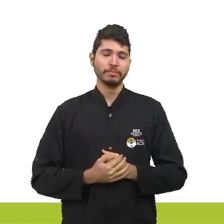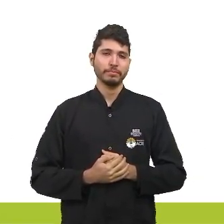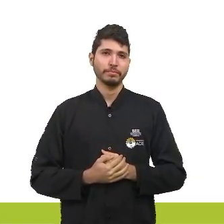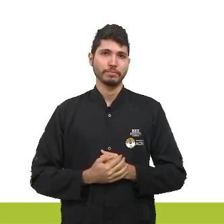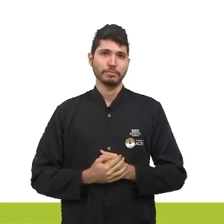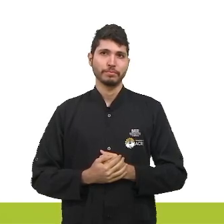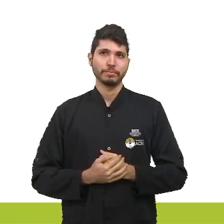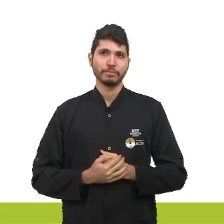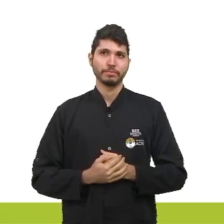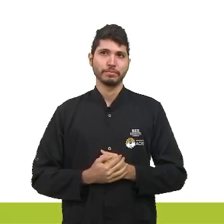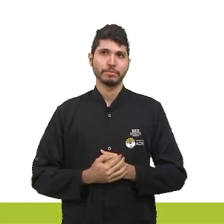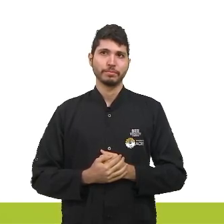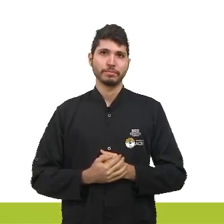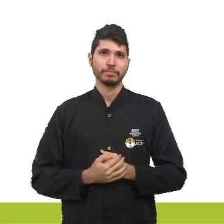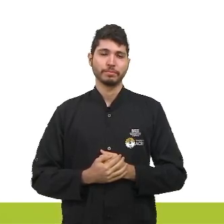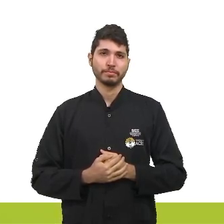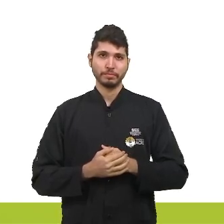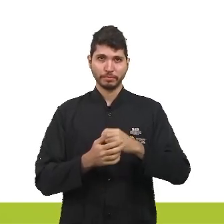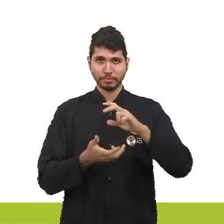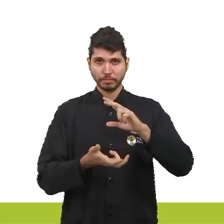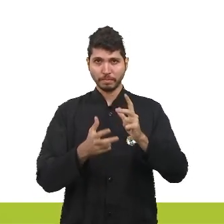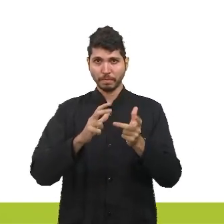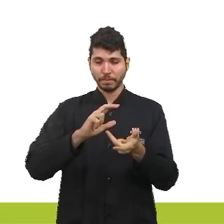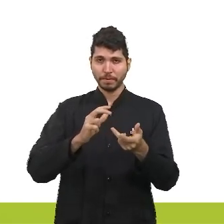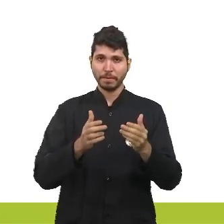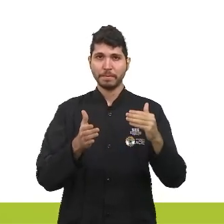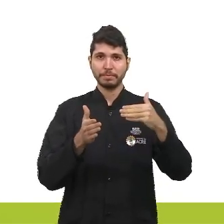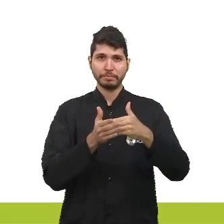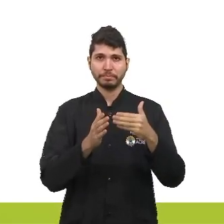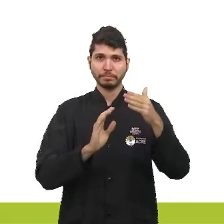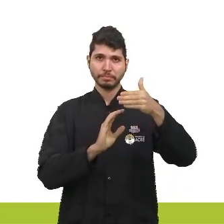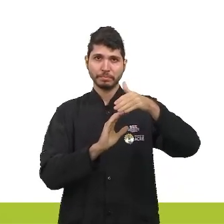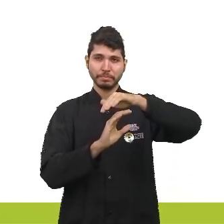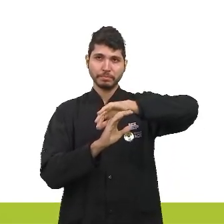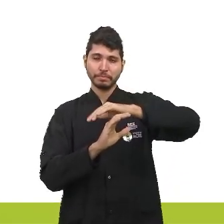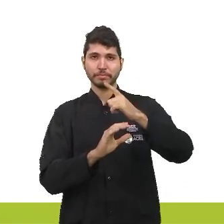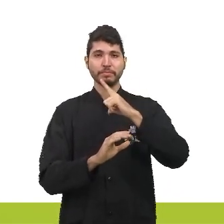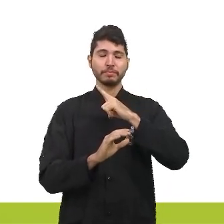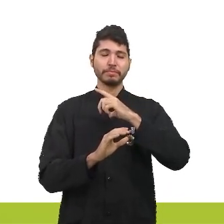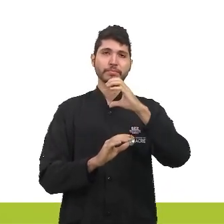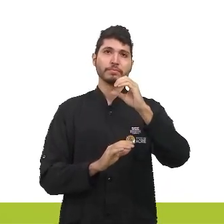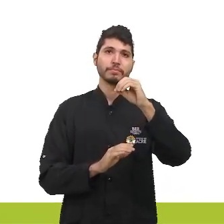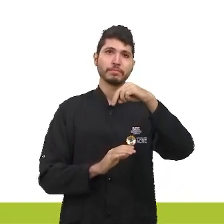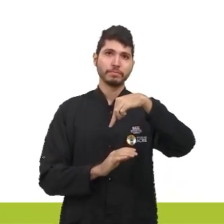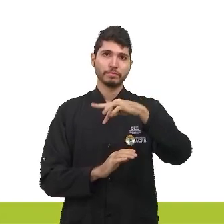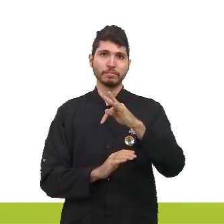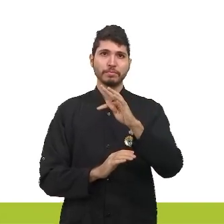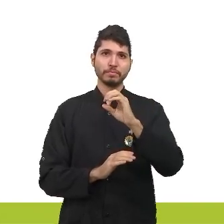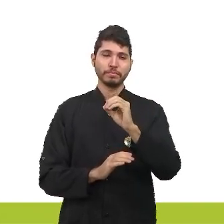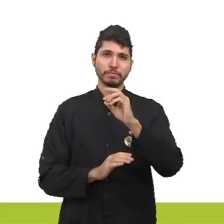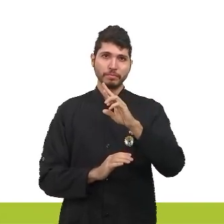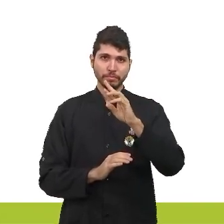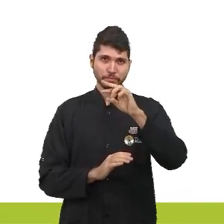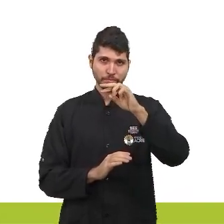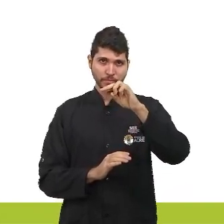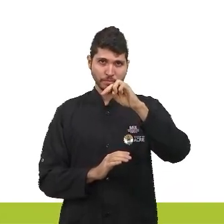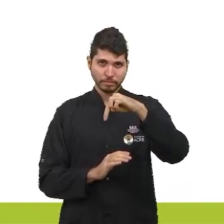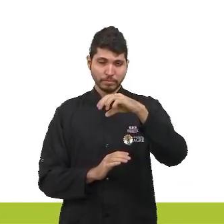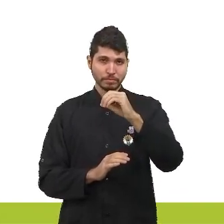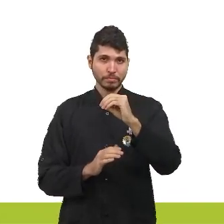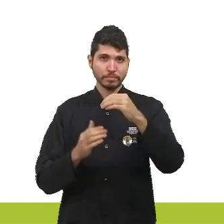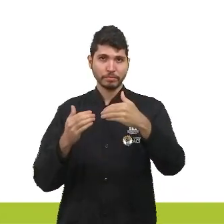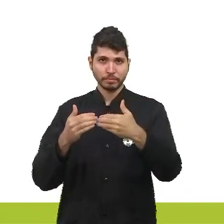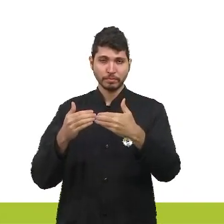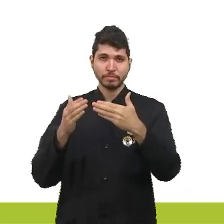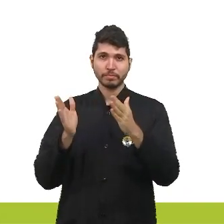As superfícies poliédricas limitadas convexas que têm contorno são abertas, chamadas abertas,